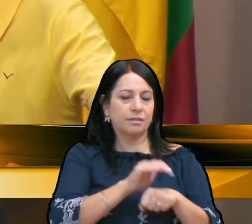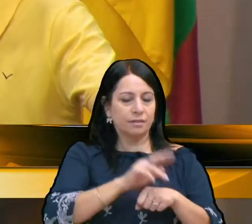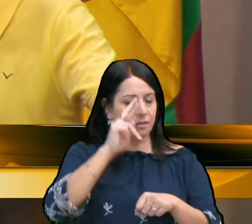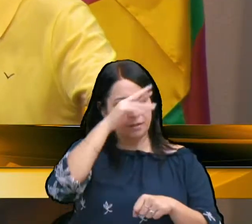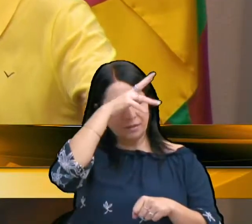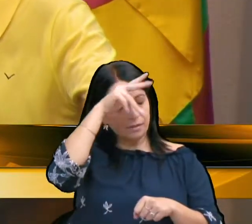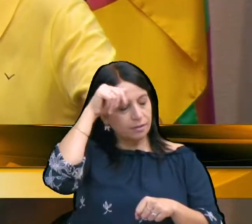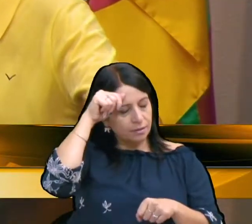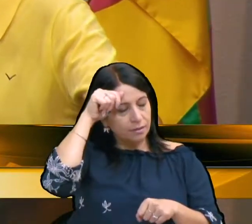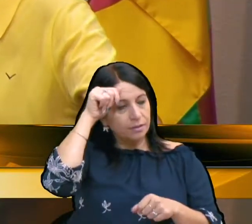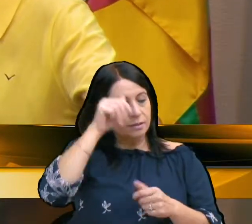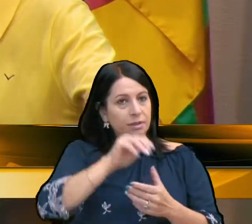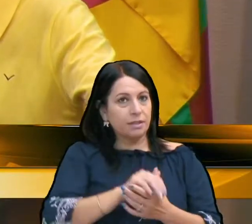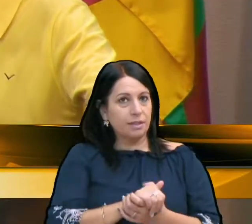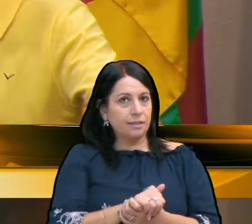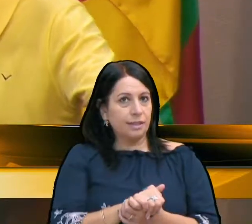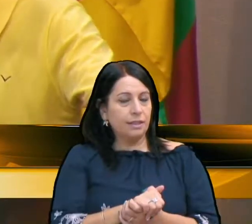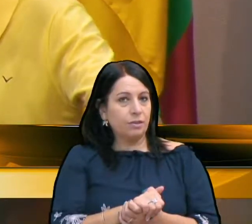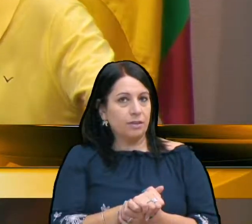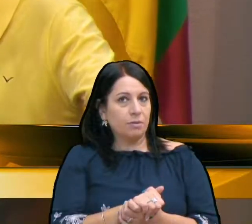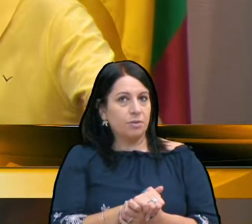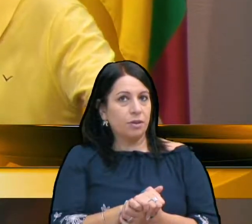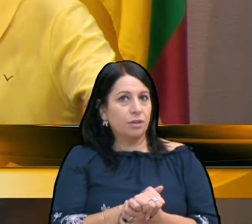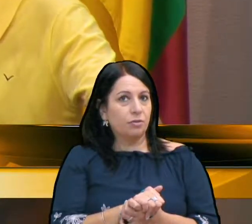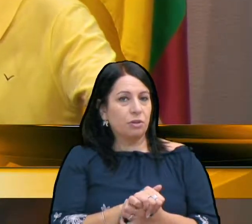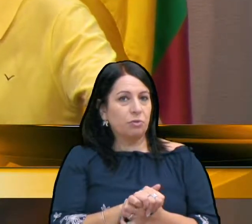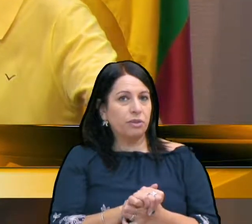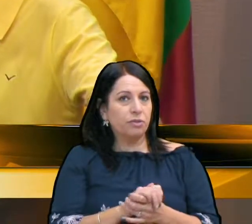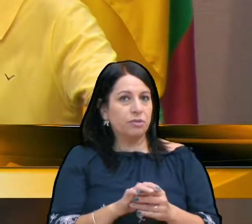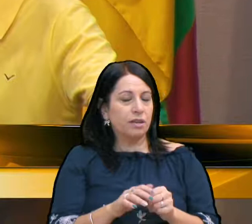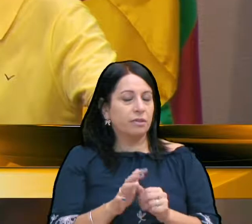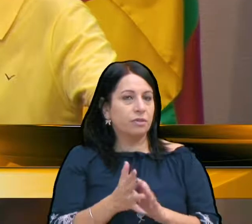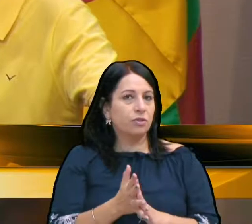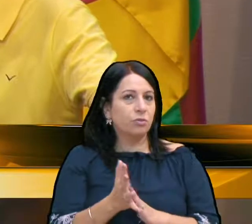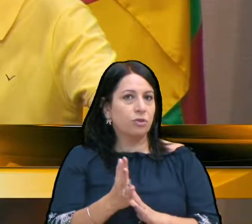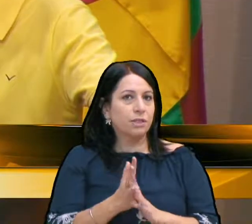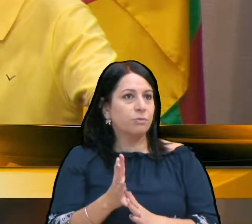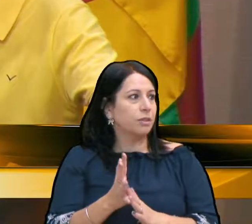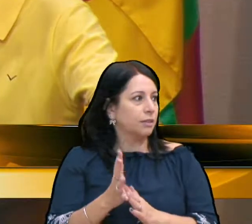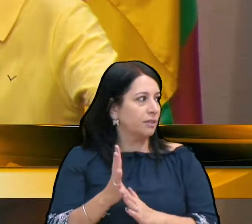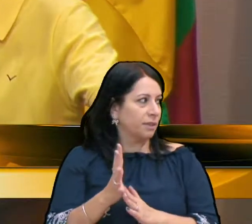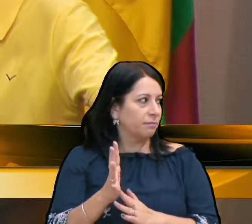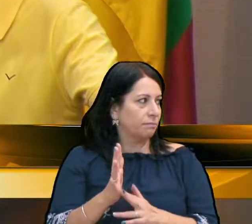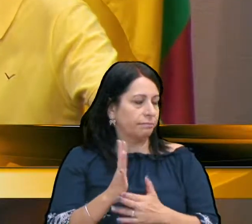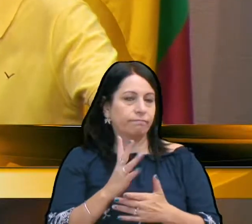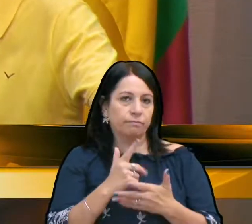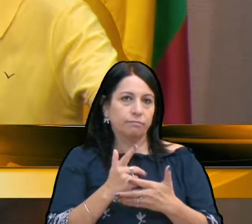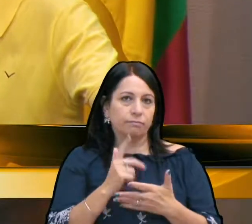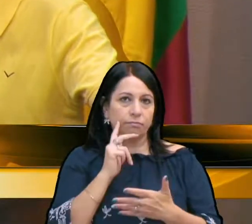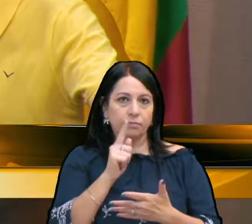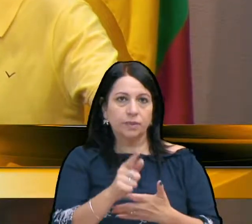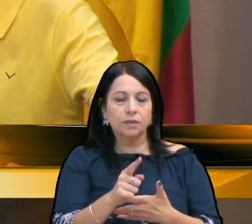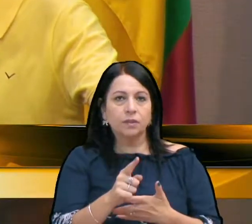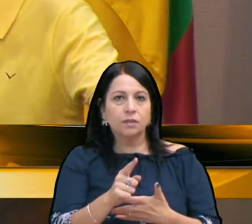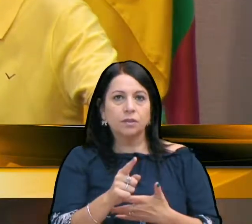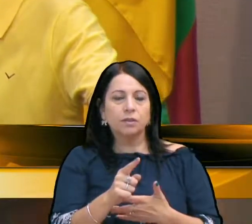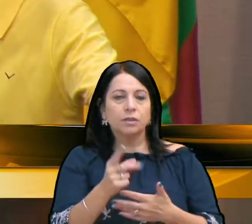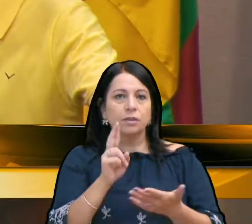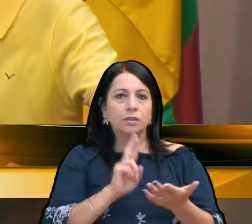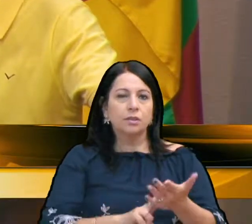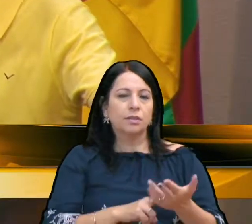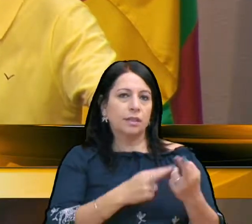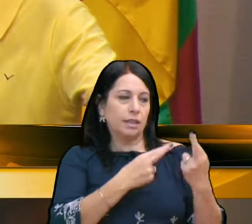prefeito, isso é uma incompetência descabida das duas secretárias, e assumem a